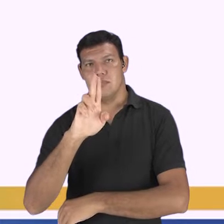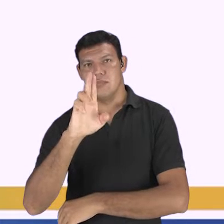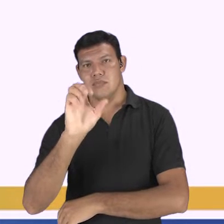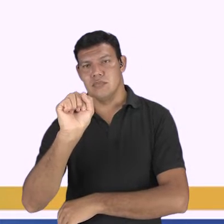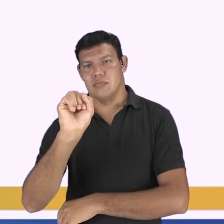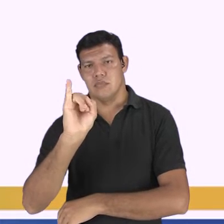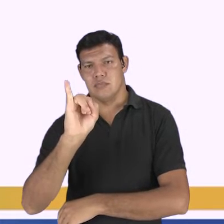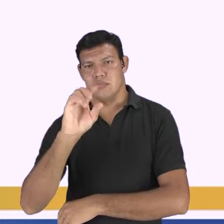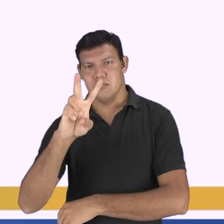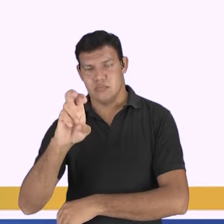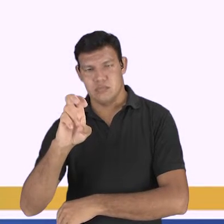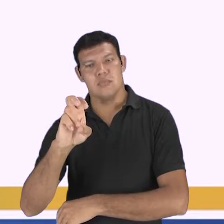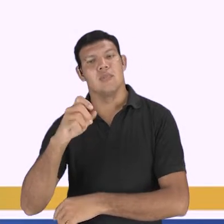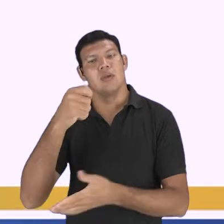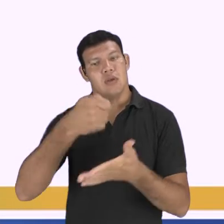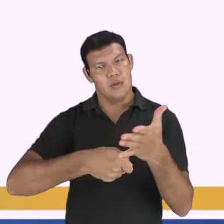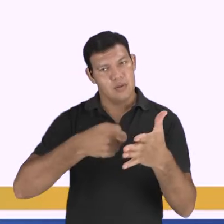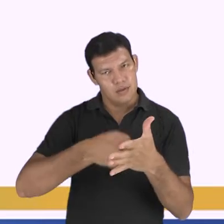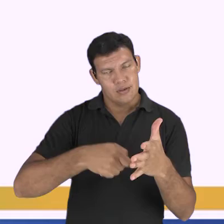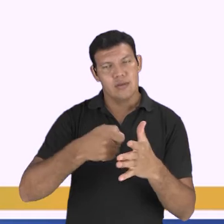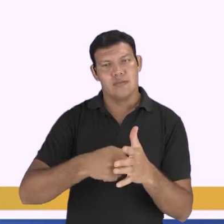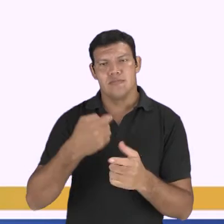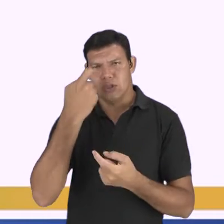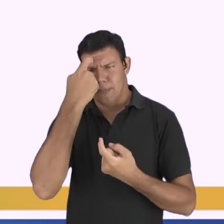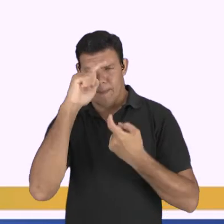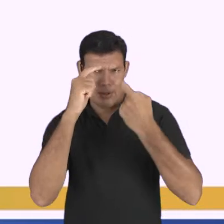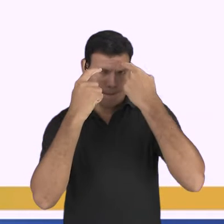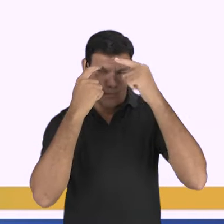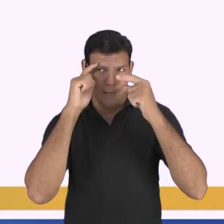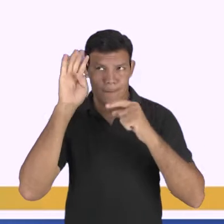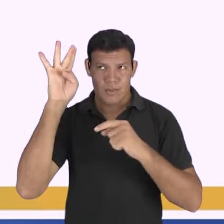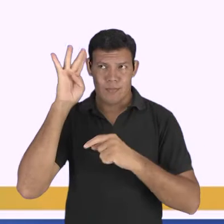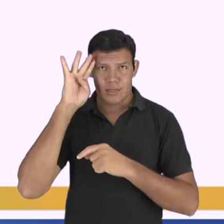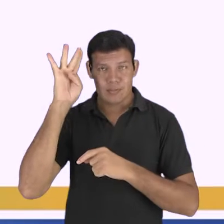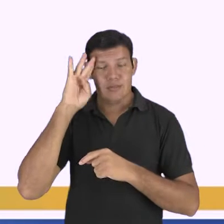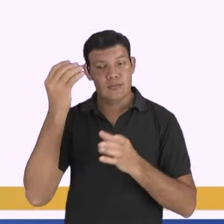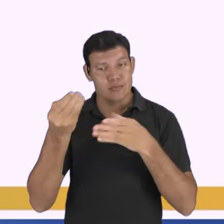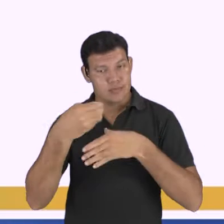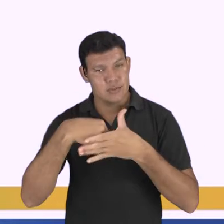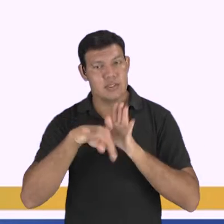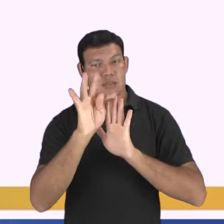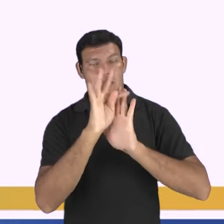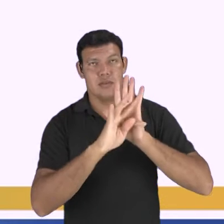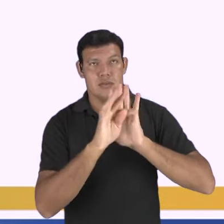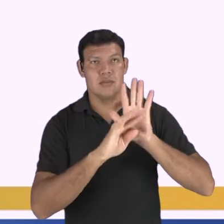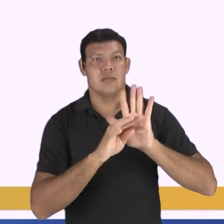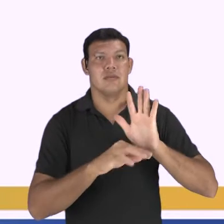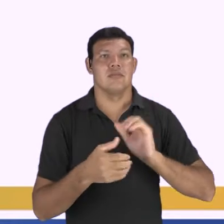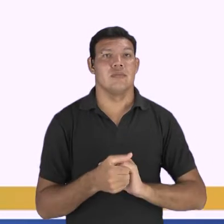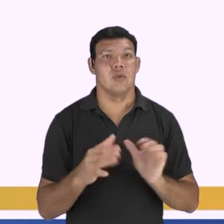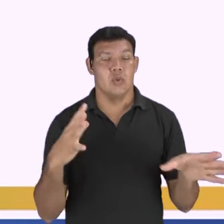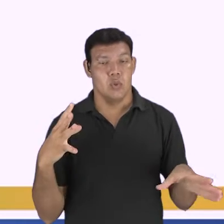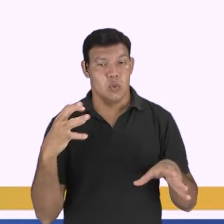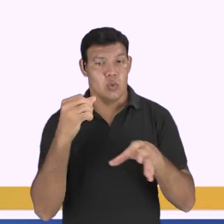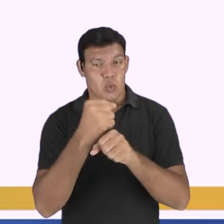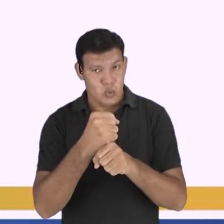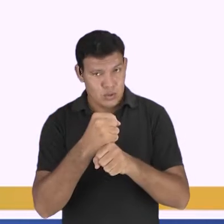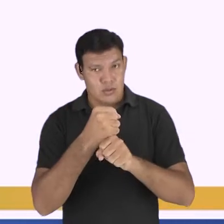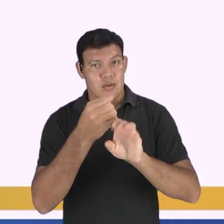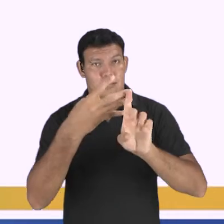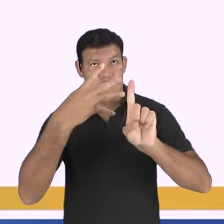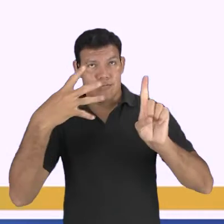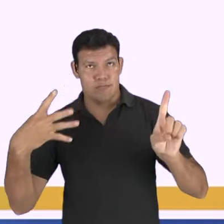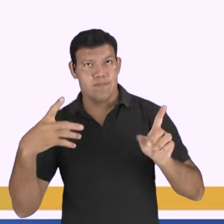aí continuo reforçando ali minha ideia dentro do texto, tá? Somar argumentos para uma mesma